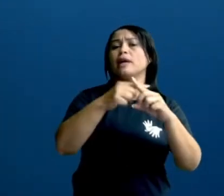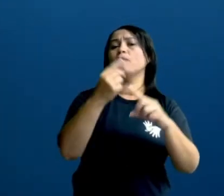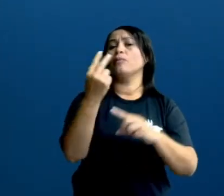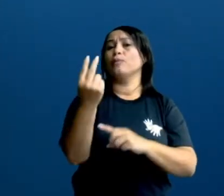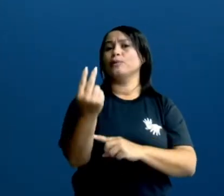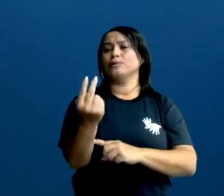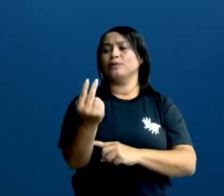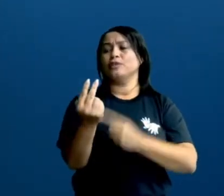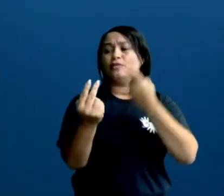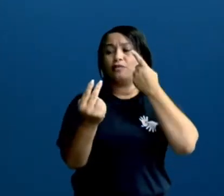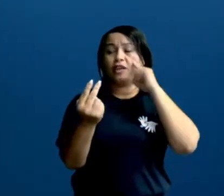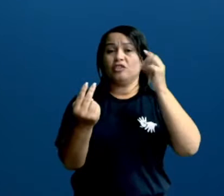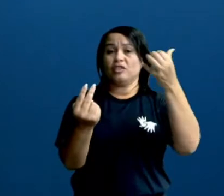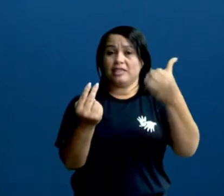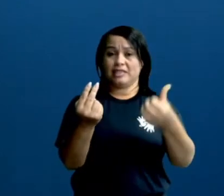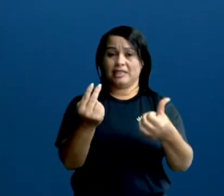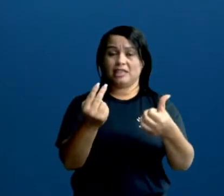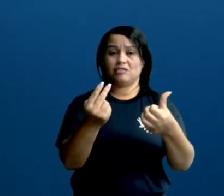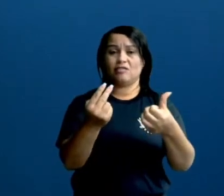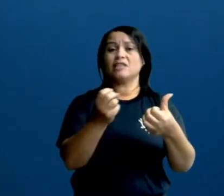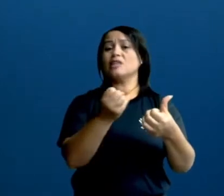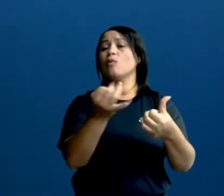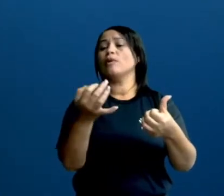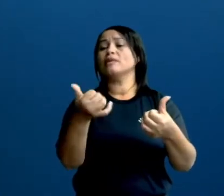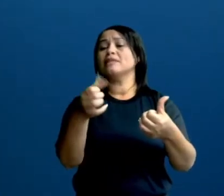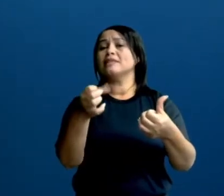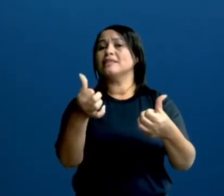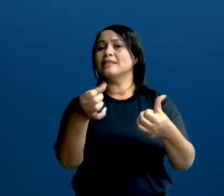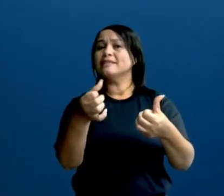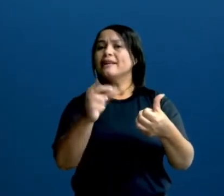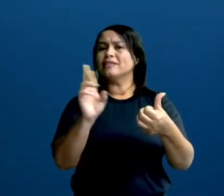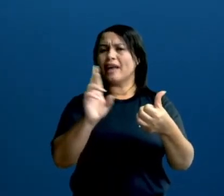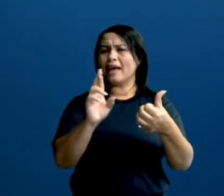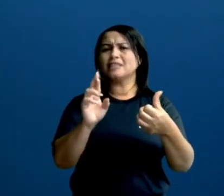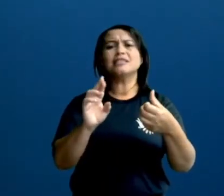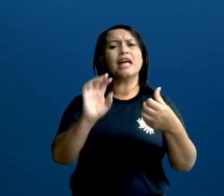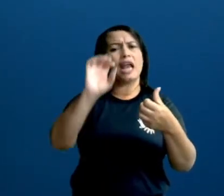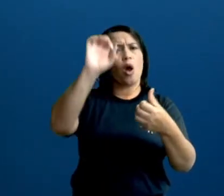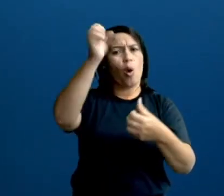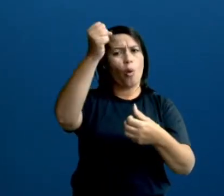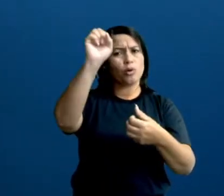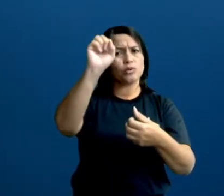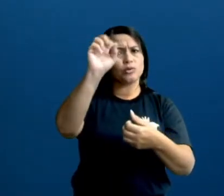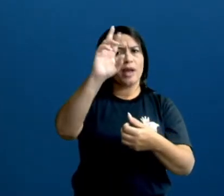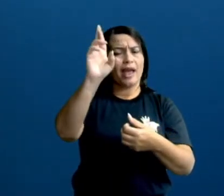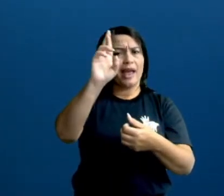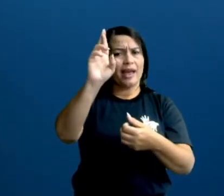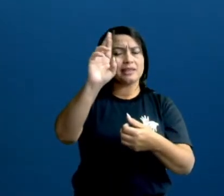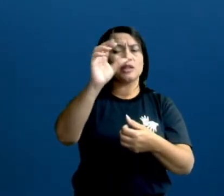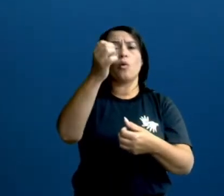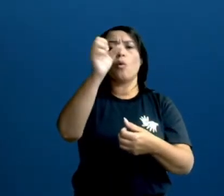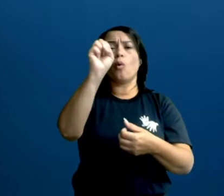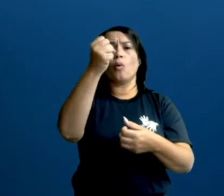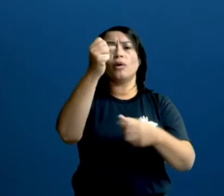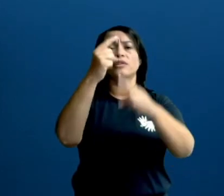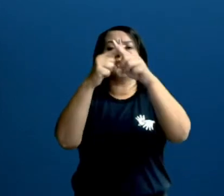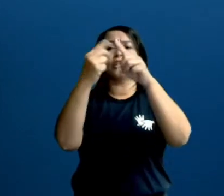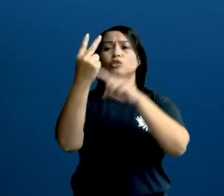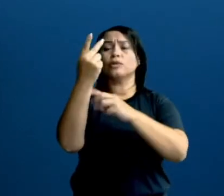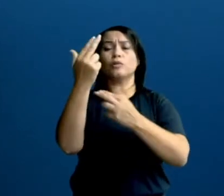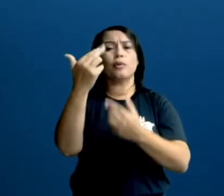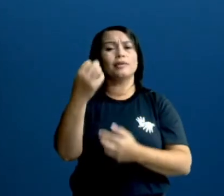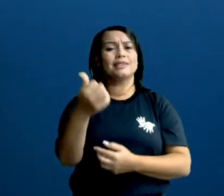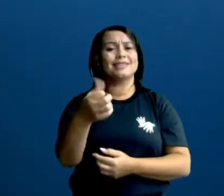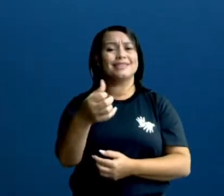2. Então, ó, 6 cadernos vai ser quanto? R$16. Não é R$8? 8 vezes 2,